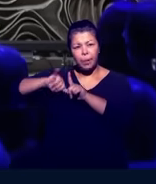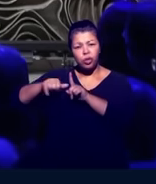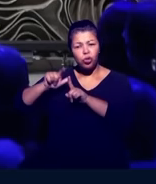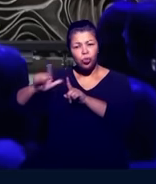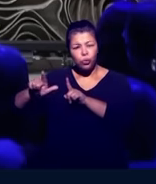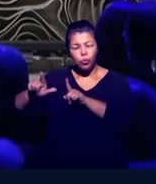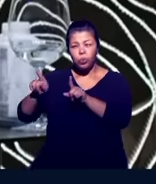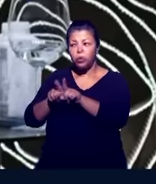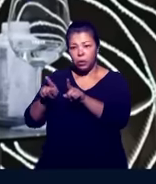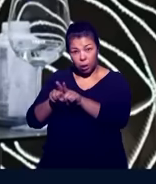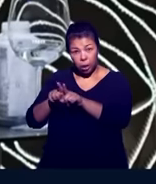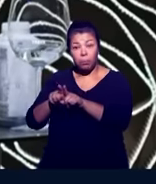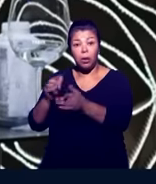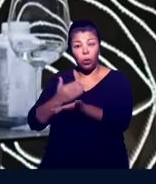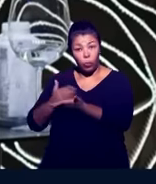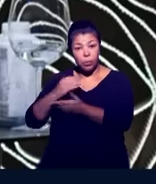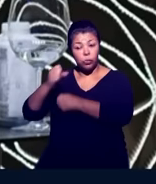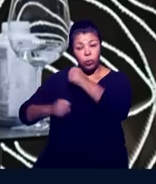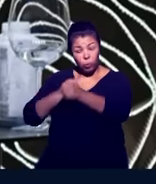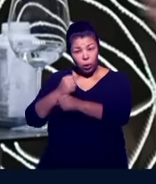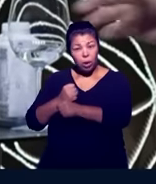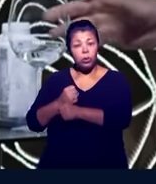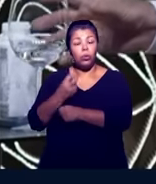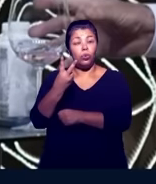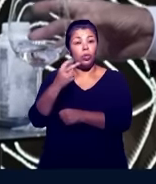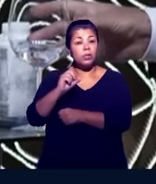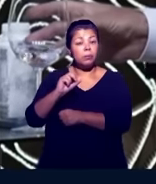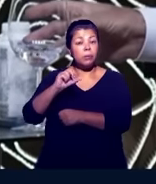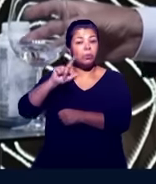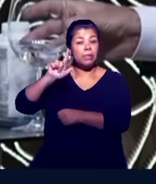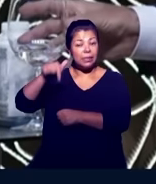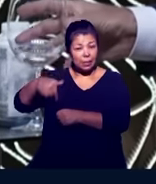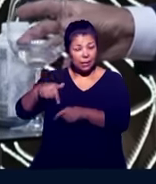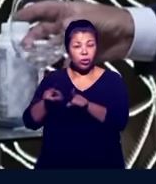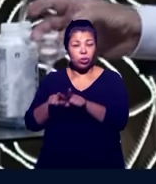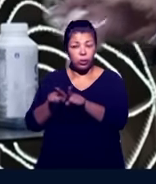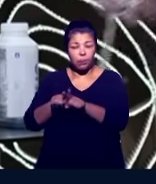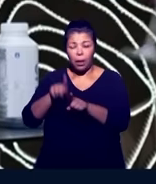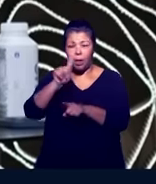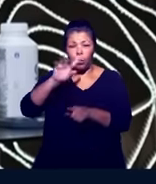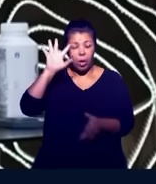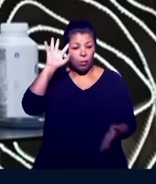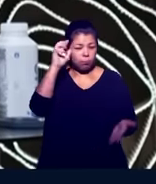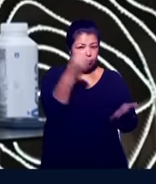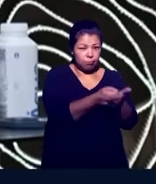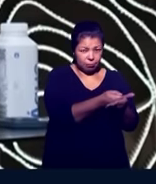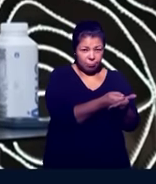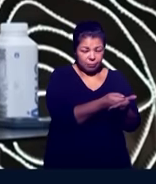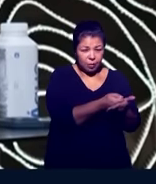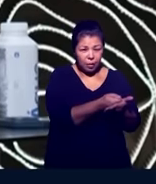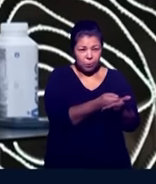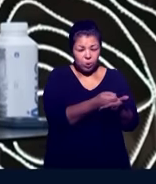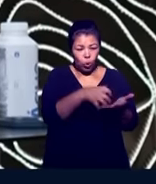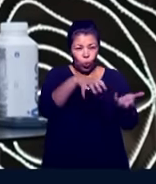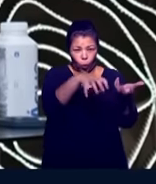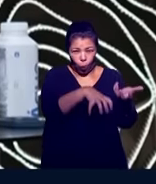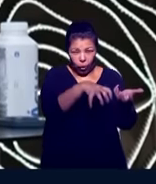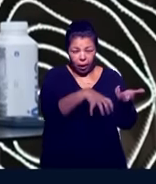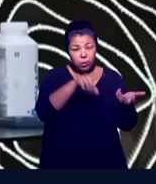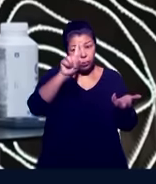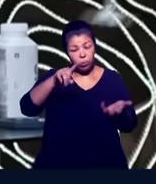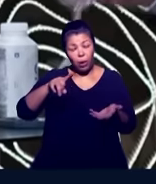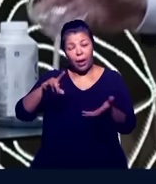2017 que também vem de 2017 foi uma decisão do congresso foi uma decisão do supremo tribunal federal o